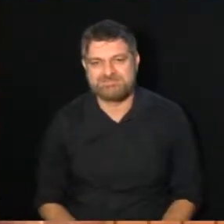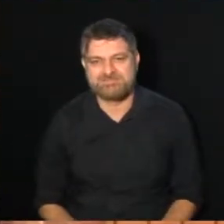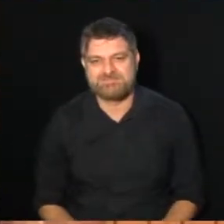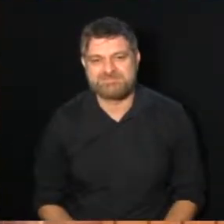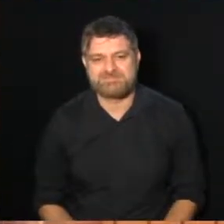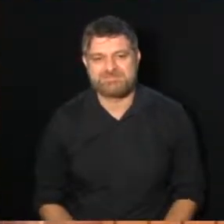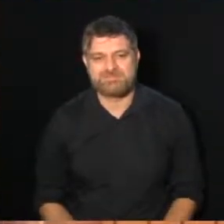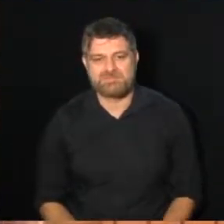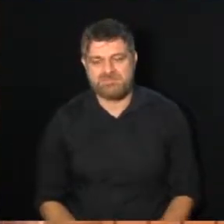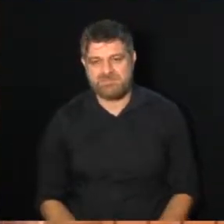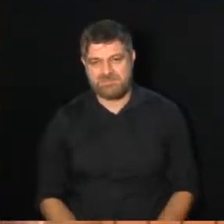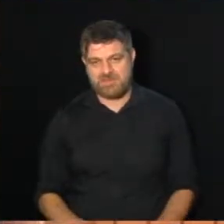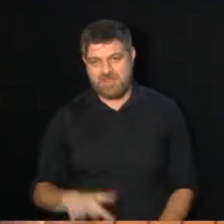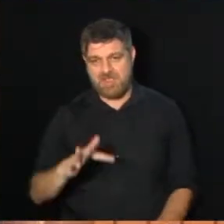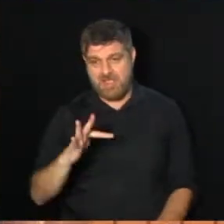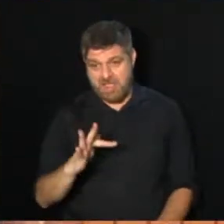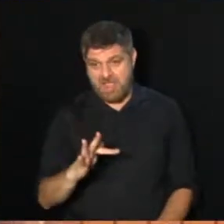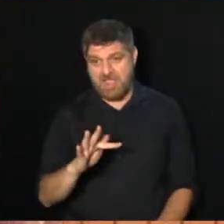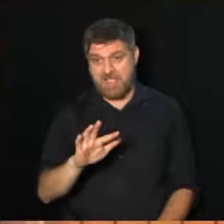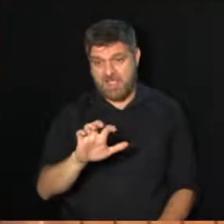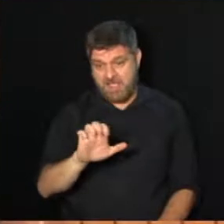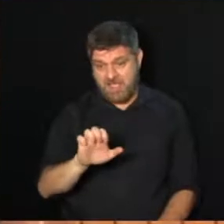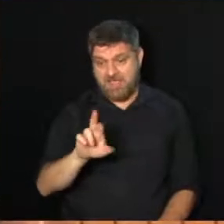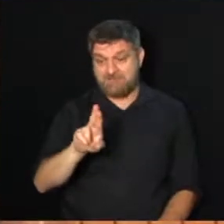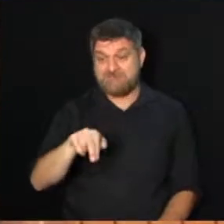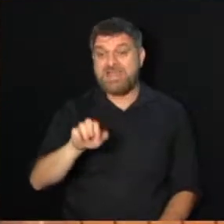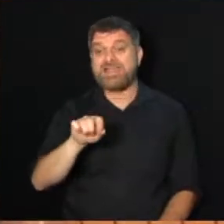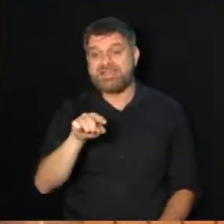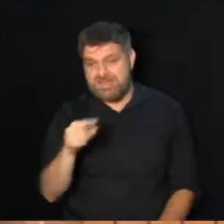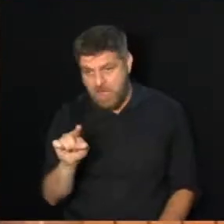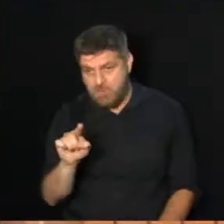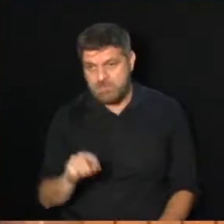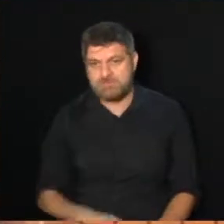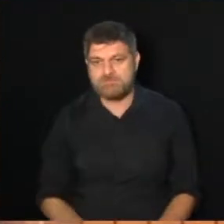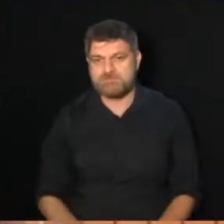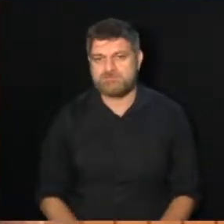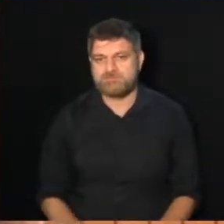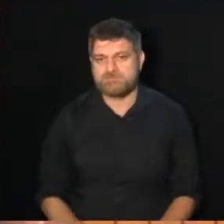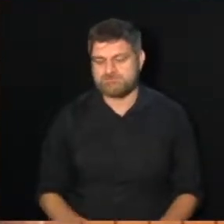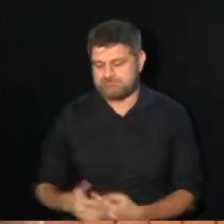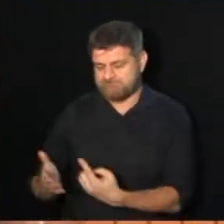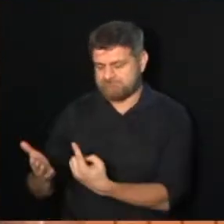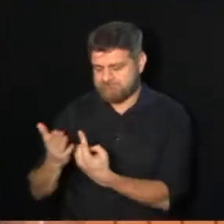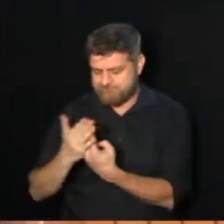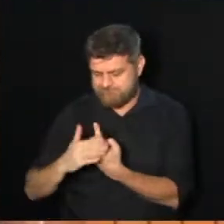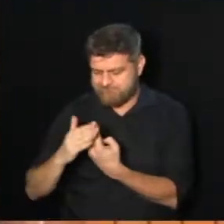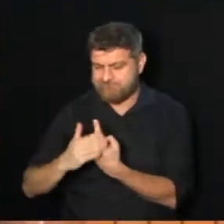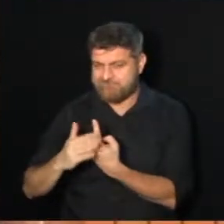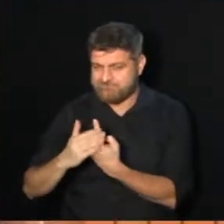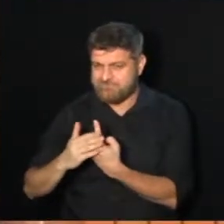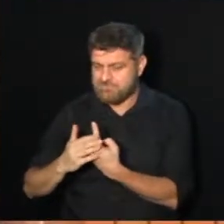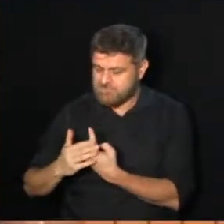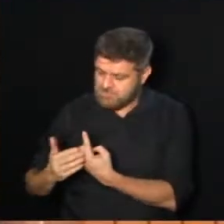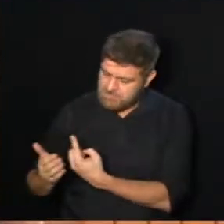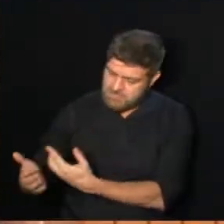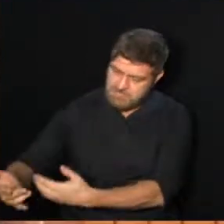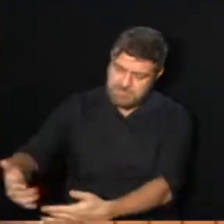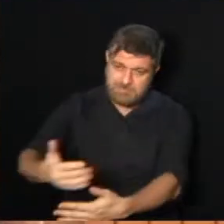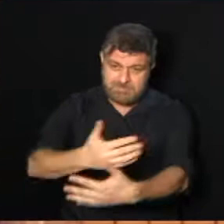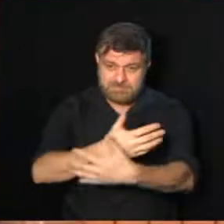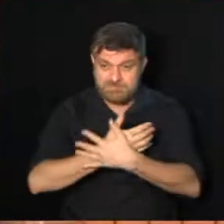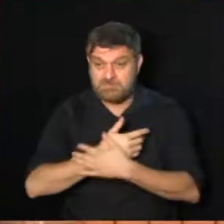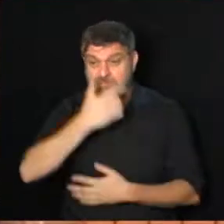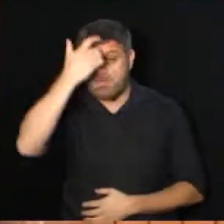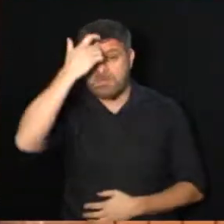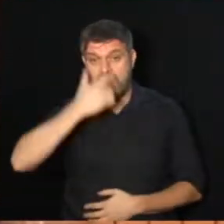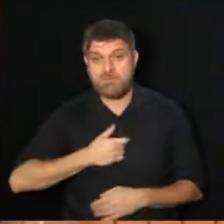né? Mas agradeço muito a acolhida de Vossa Excelência, não só em relação a